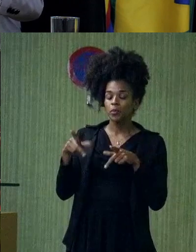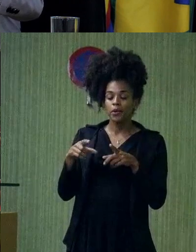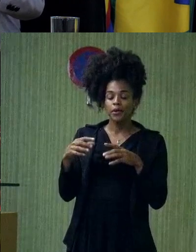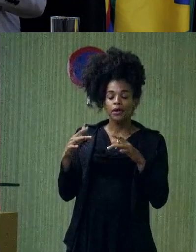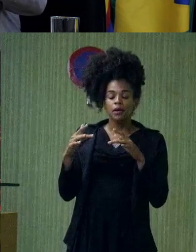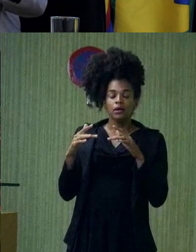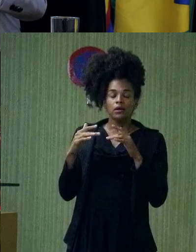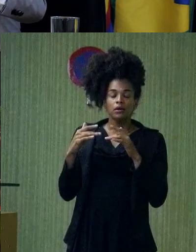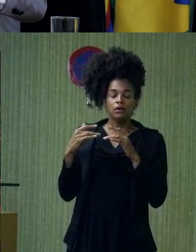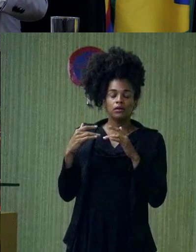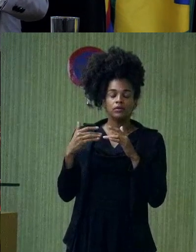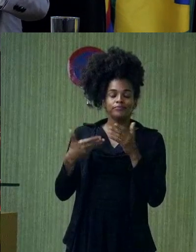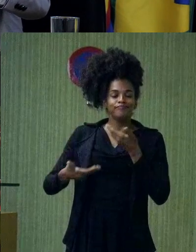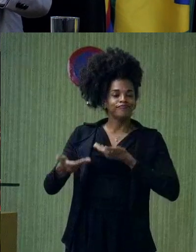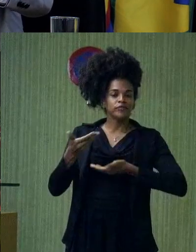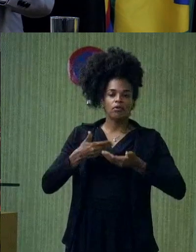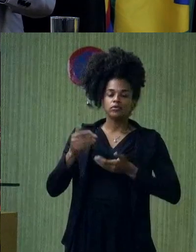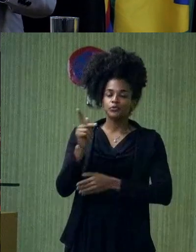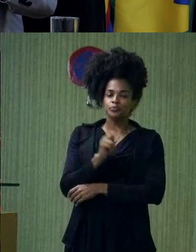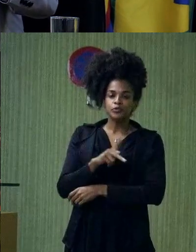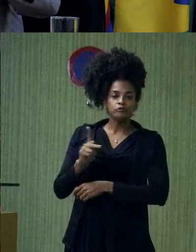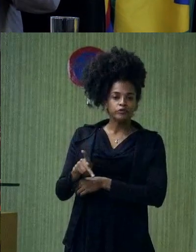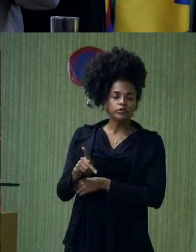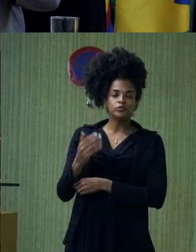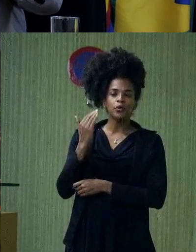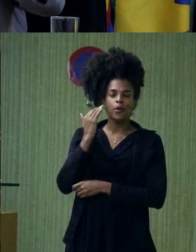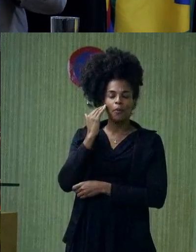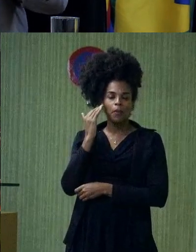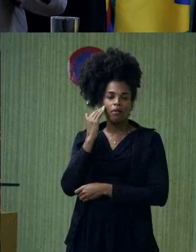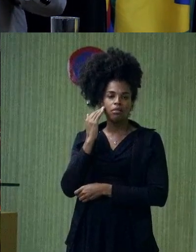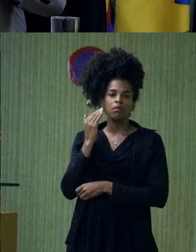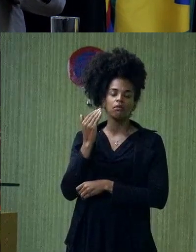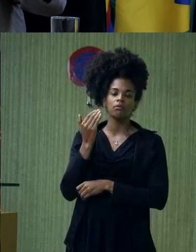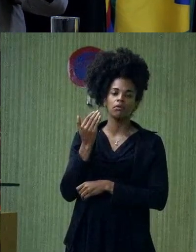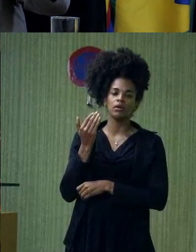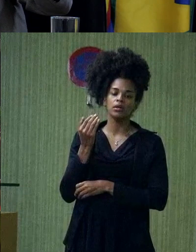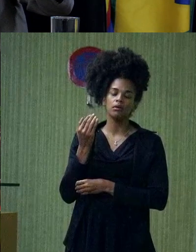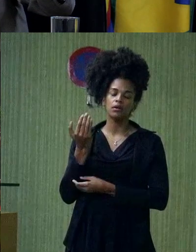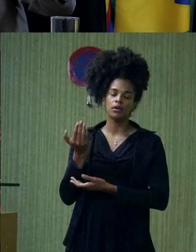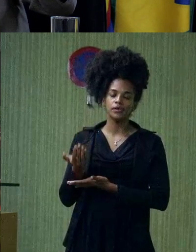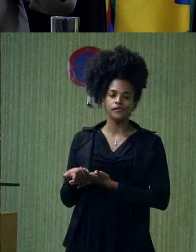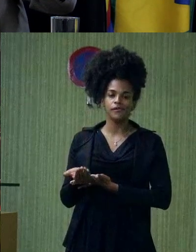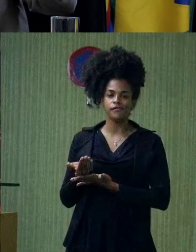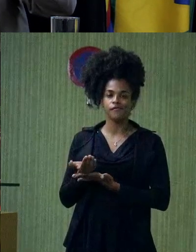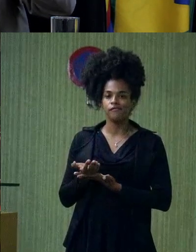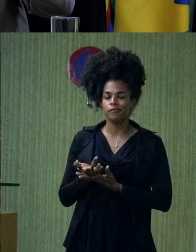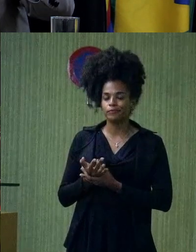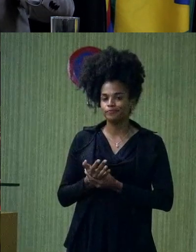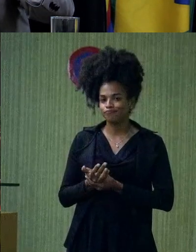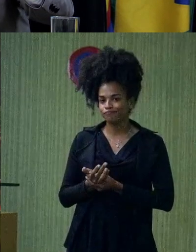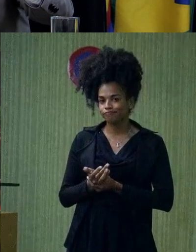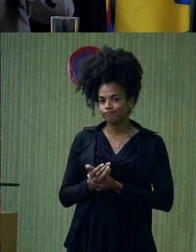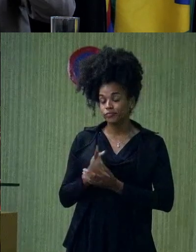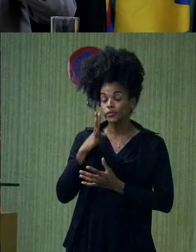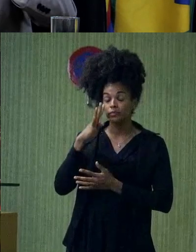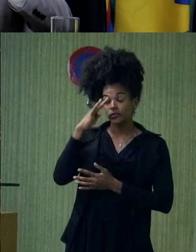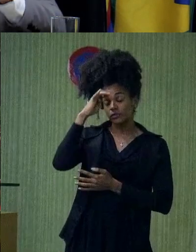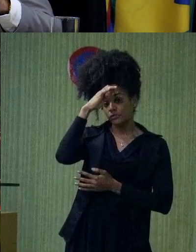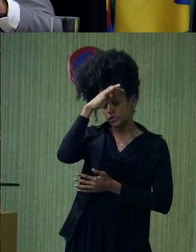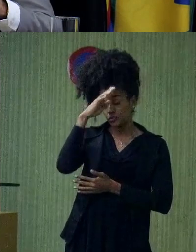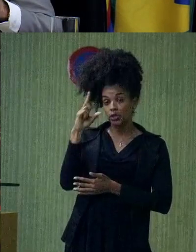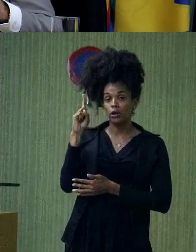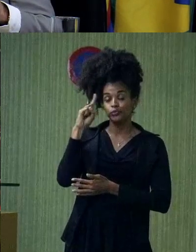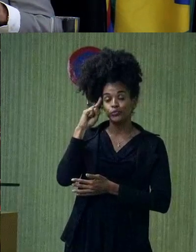dia para conseguir a a eh colocar em prática aquelas previsões teóricas né então acho muito interessante tenho